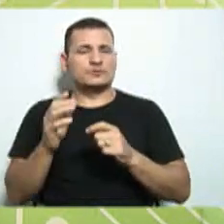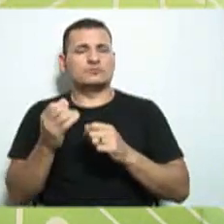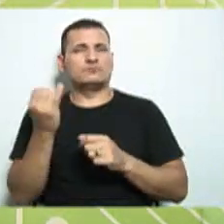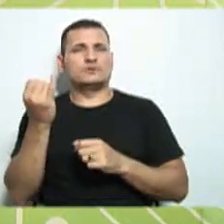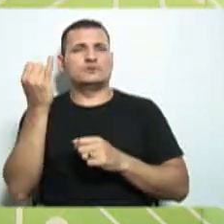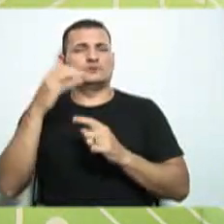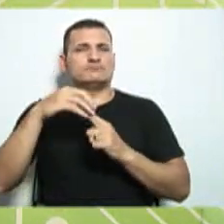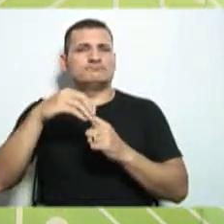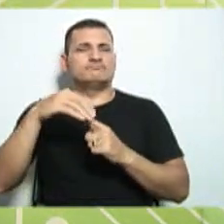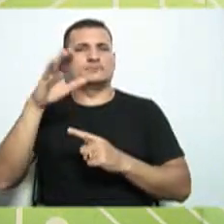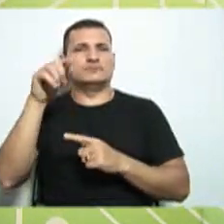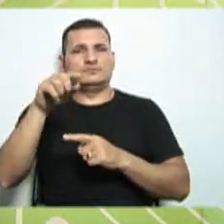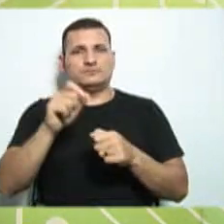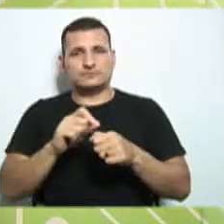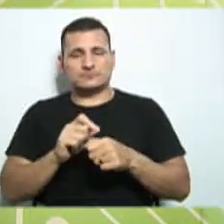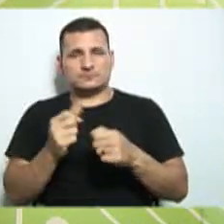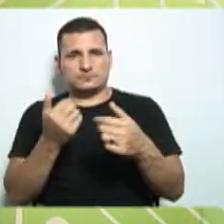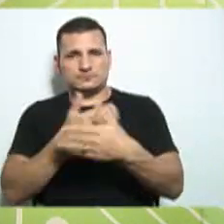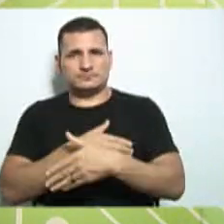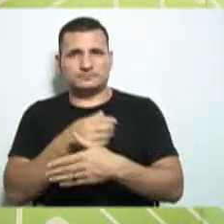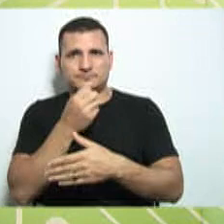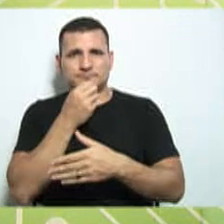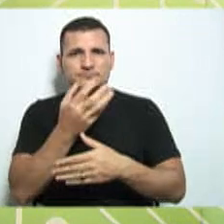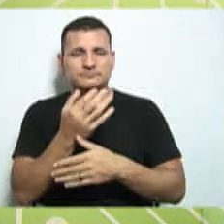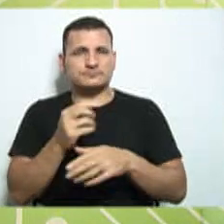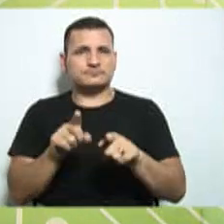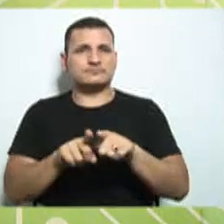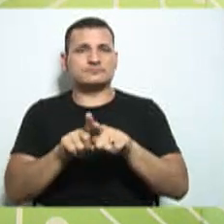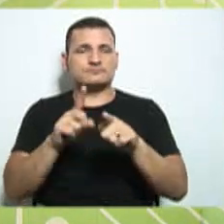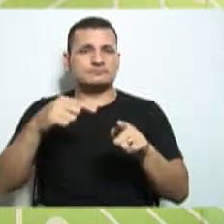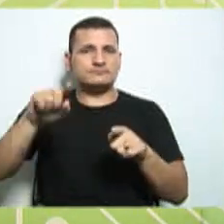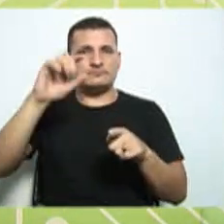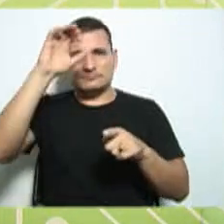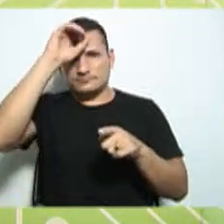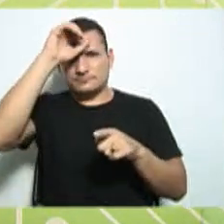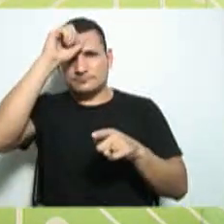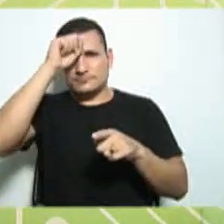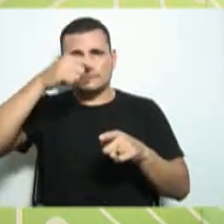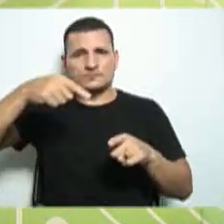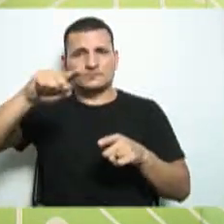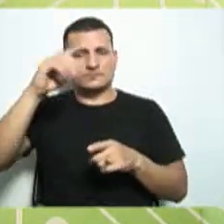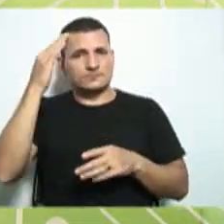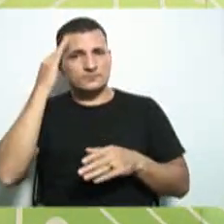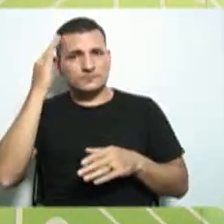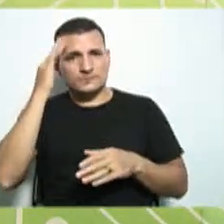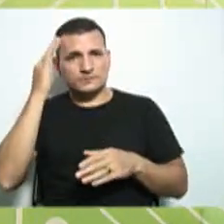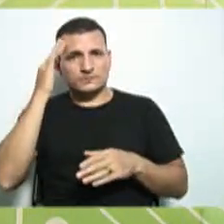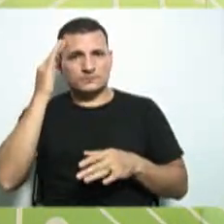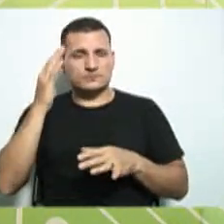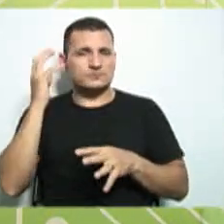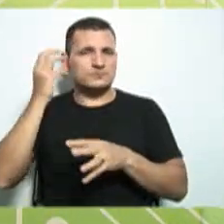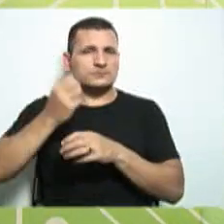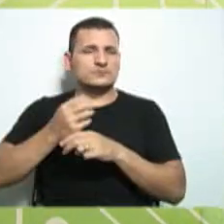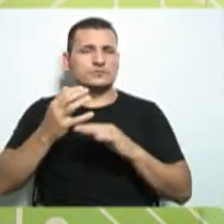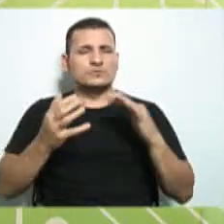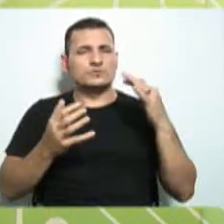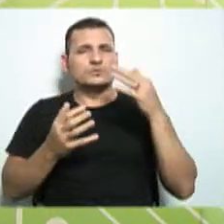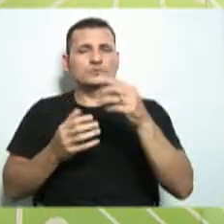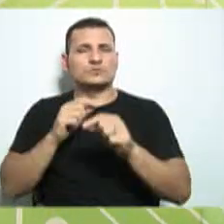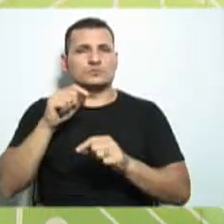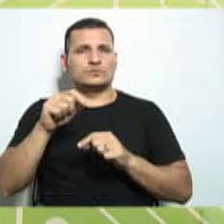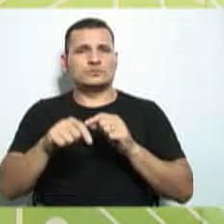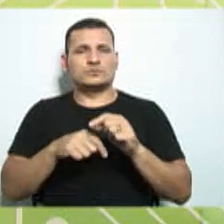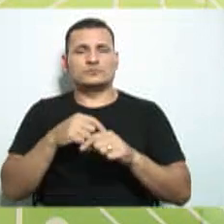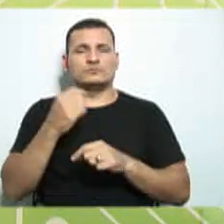para que você faça aí uma boa prova, e é claro, para que você aprenda, para que você entenda, né, e revise tudo aquilo que